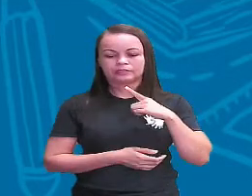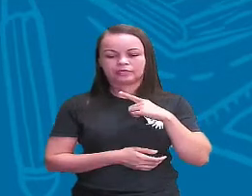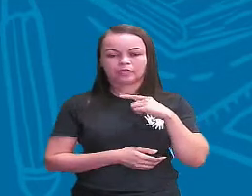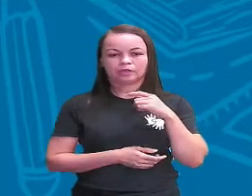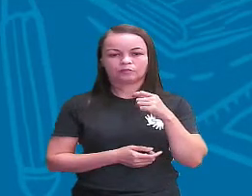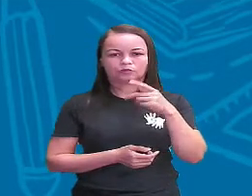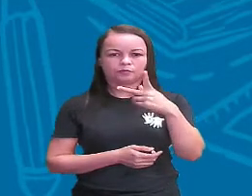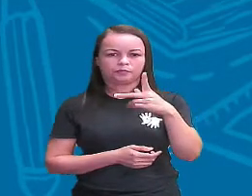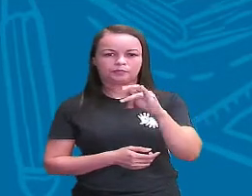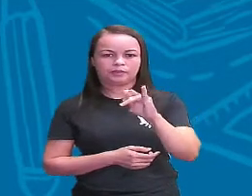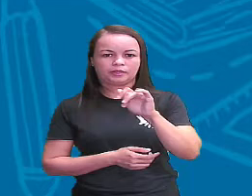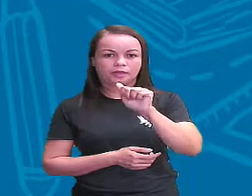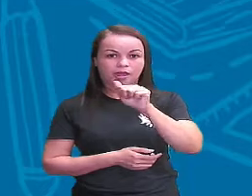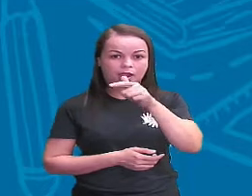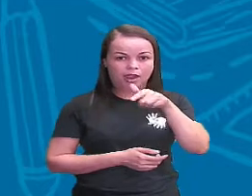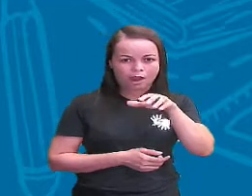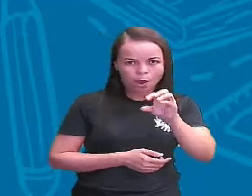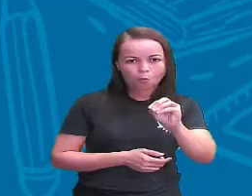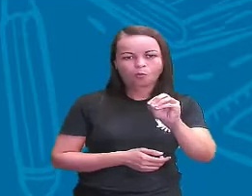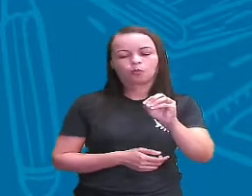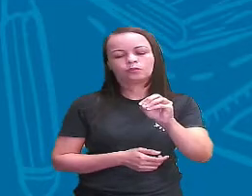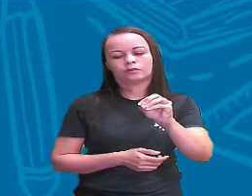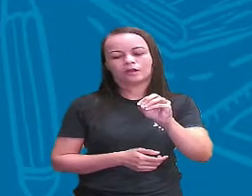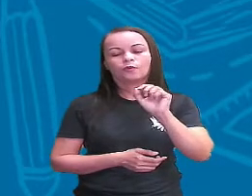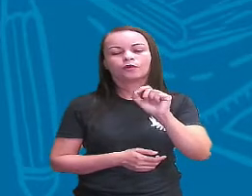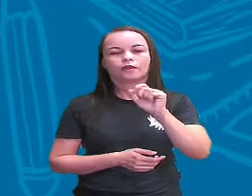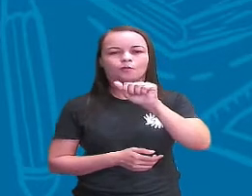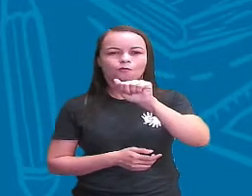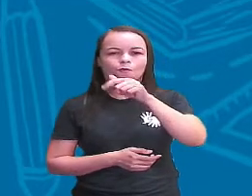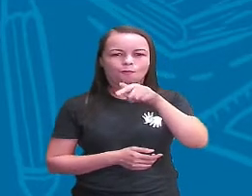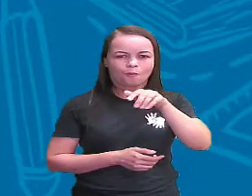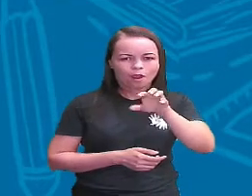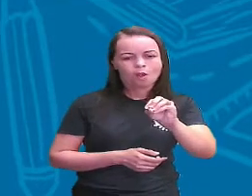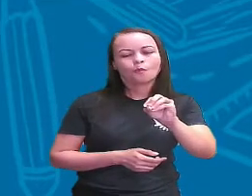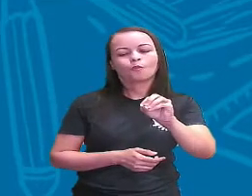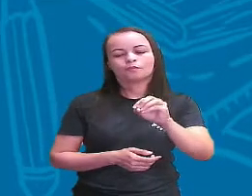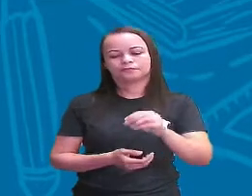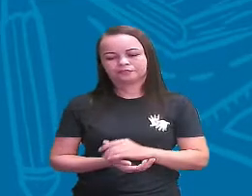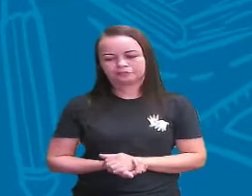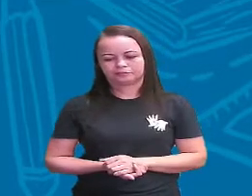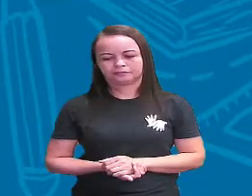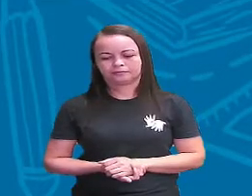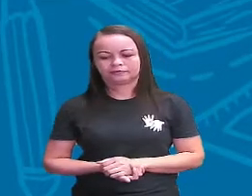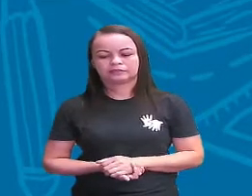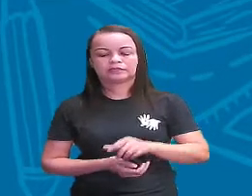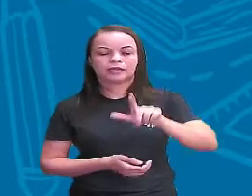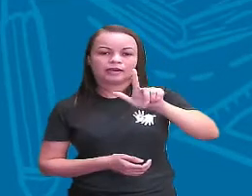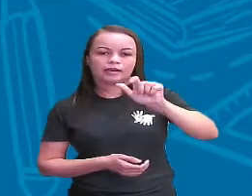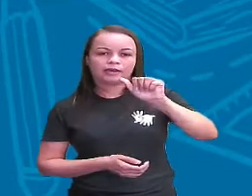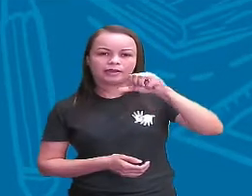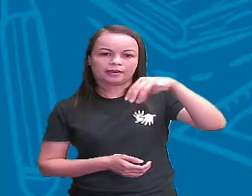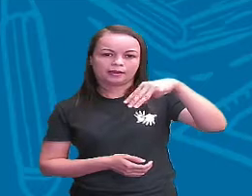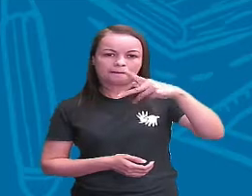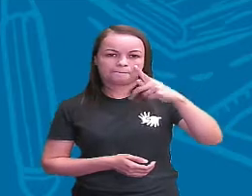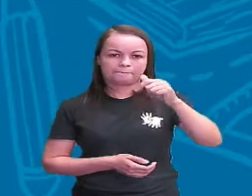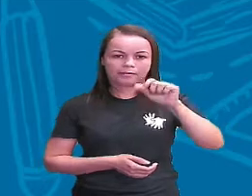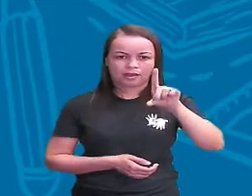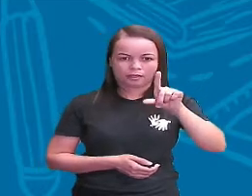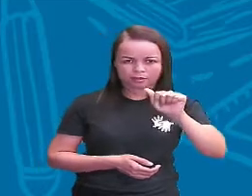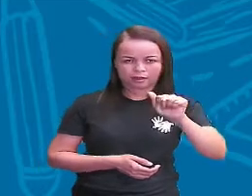peão. O peão é o ão. Lâmpada vai ser o